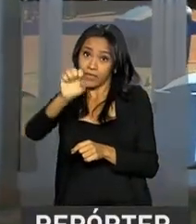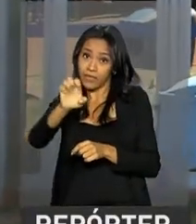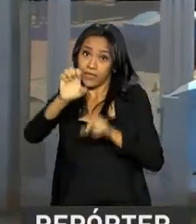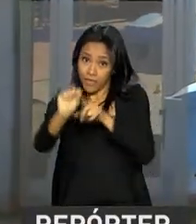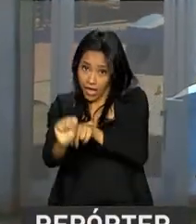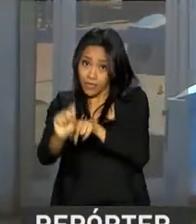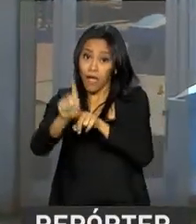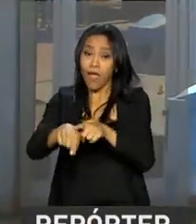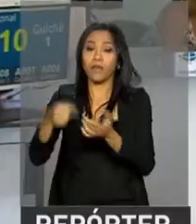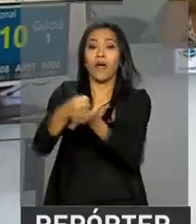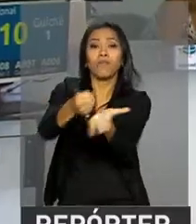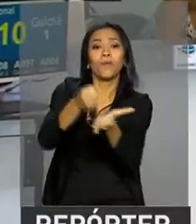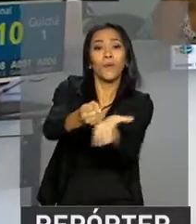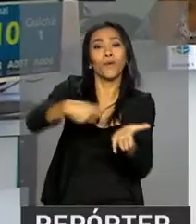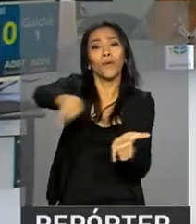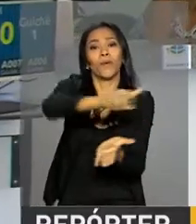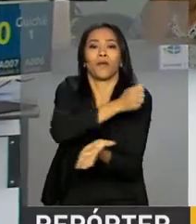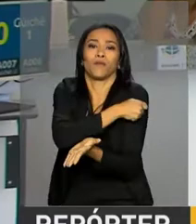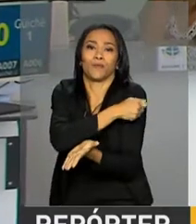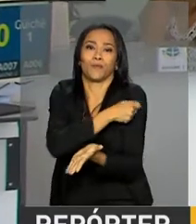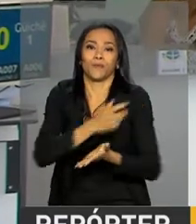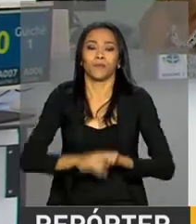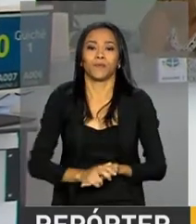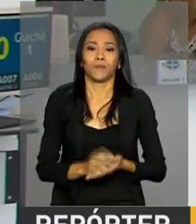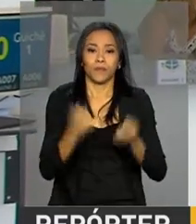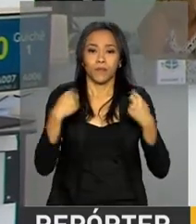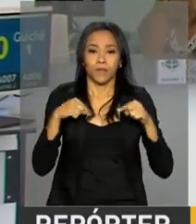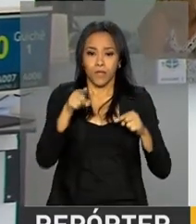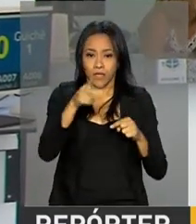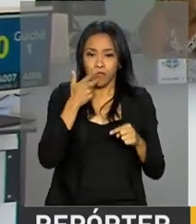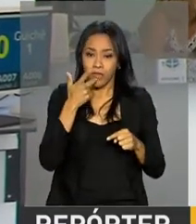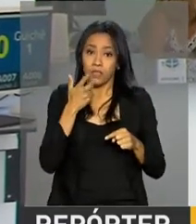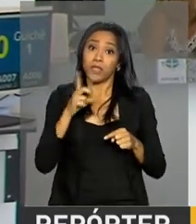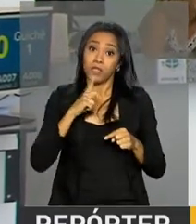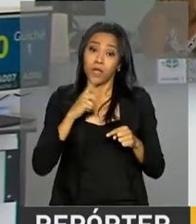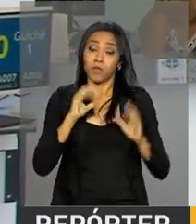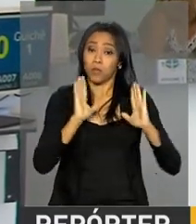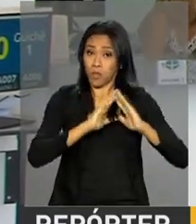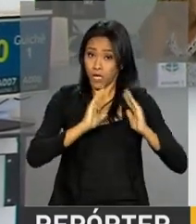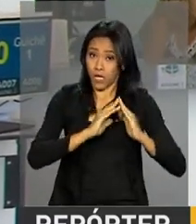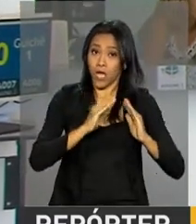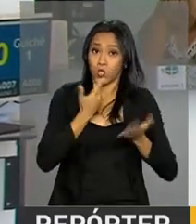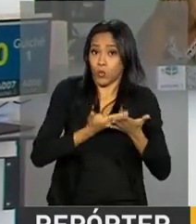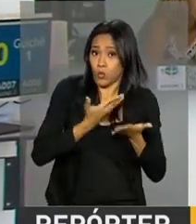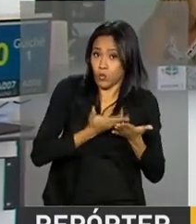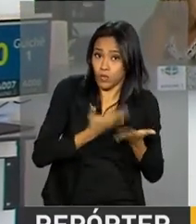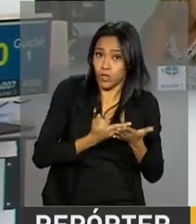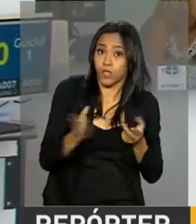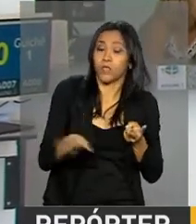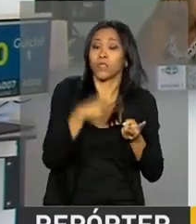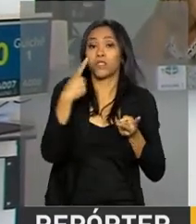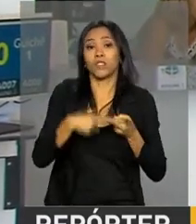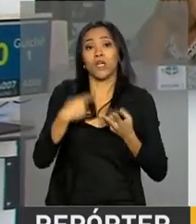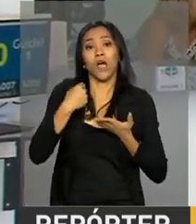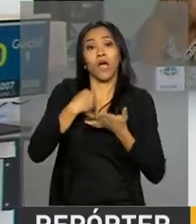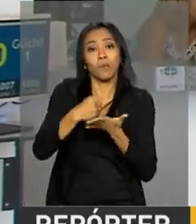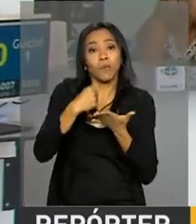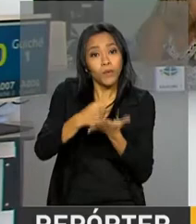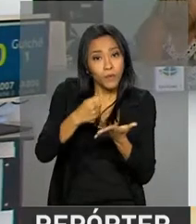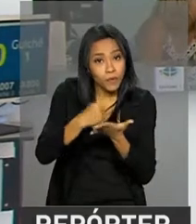estudantil nós temos é o programa moradia estudantil o programa o filho sócio